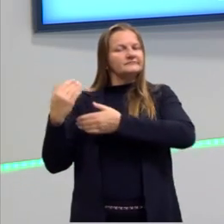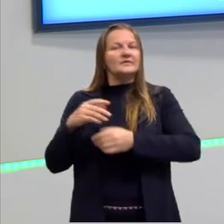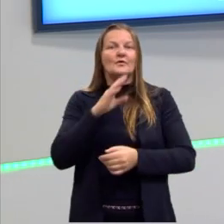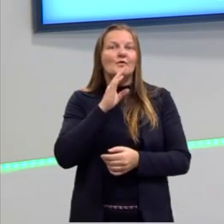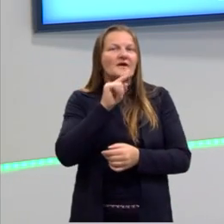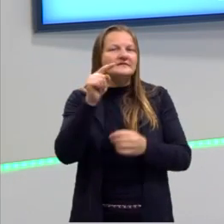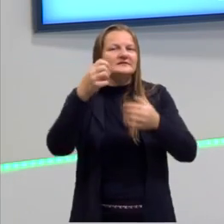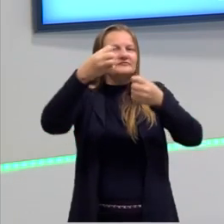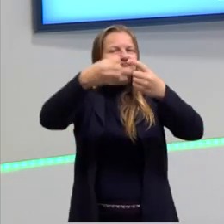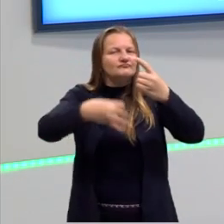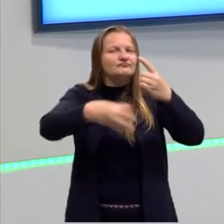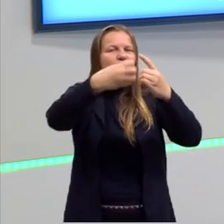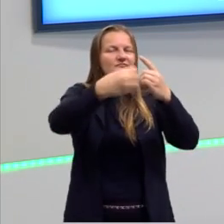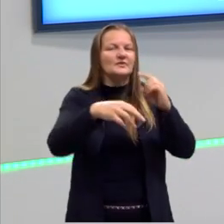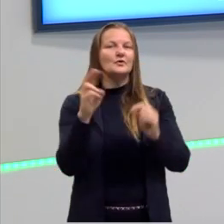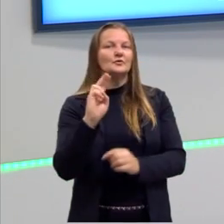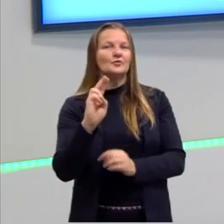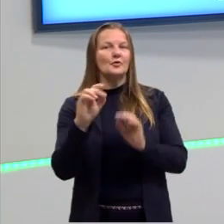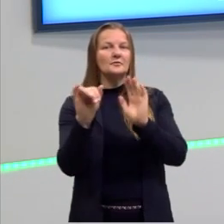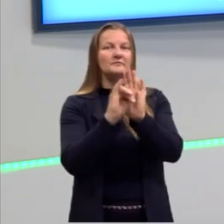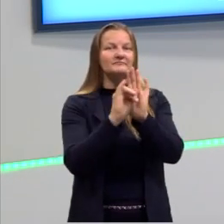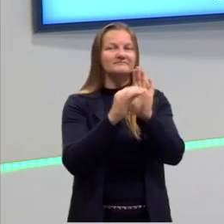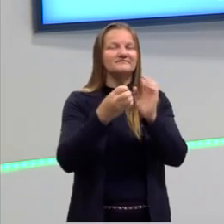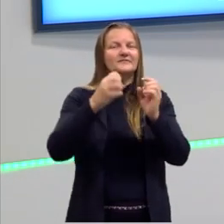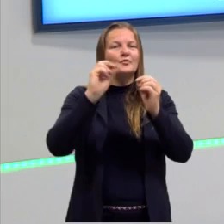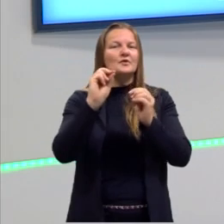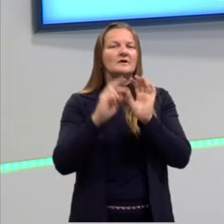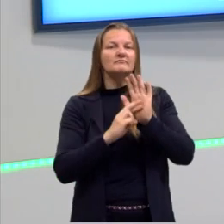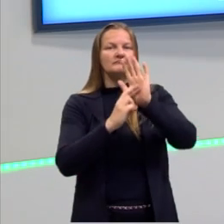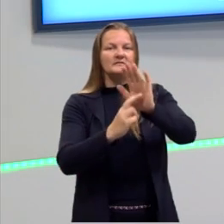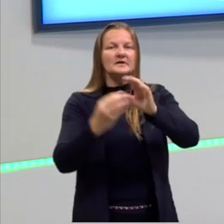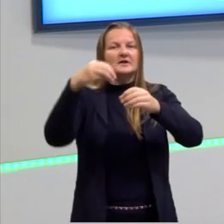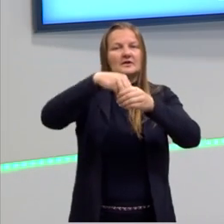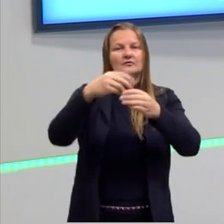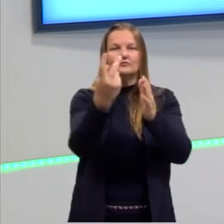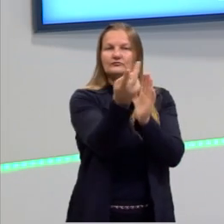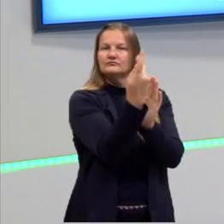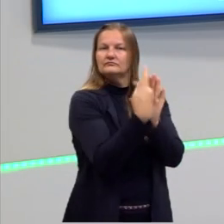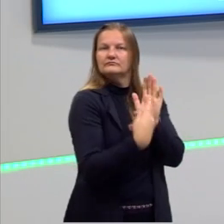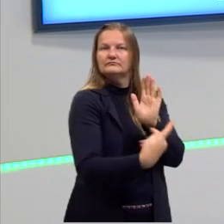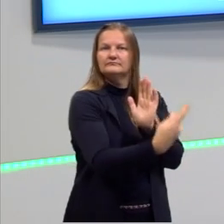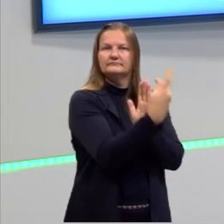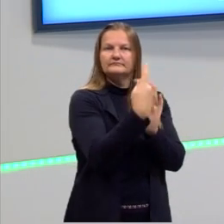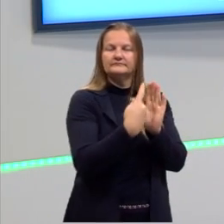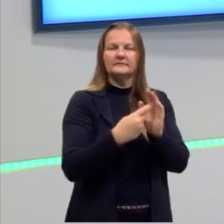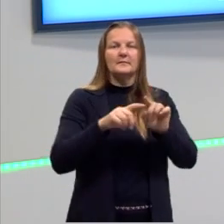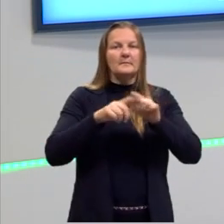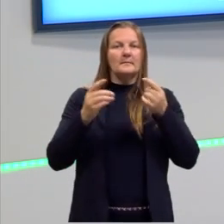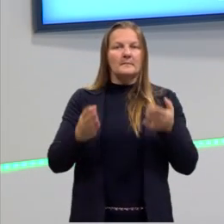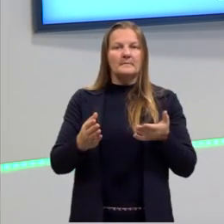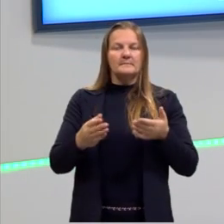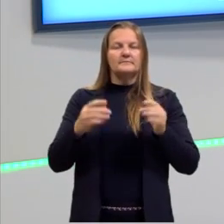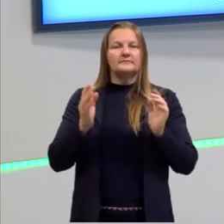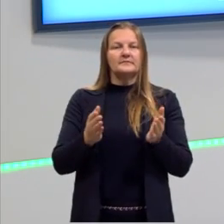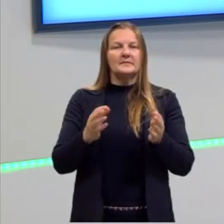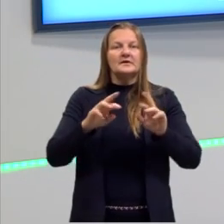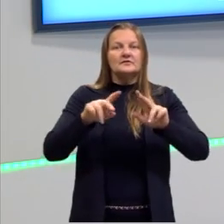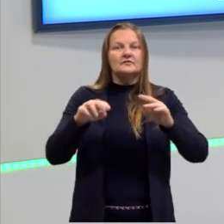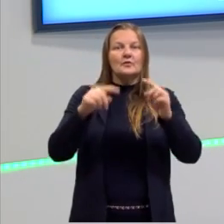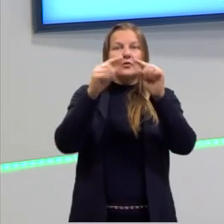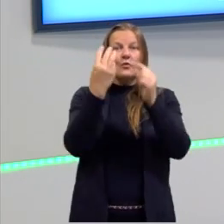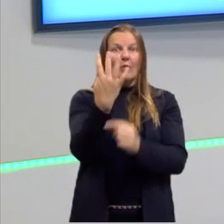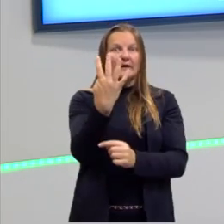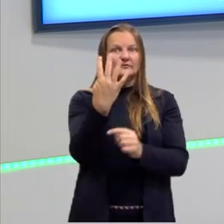conhecem né Cada elemento o nome e o que que ele representa na figura Mas aqui então nós vamos trabalhar com polígonos que